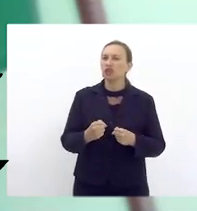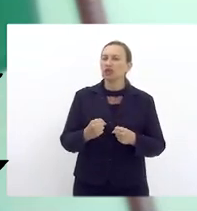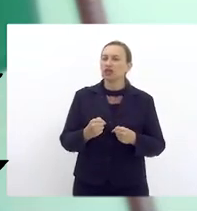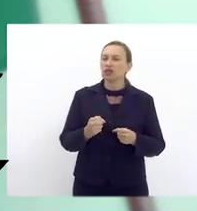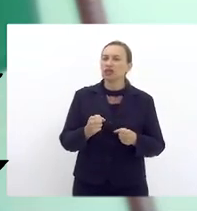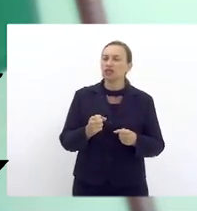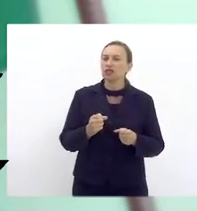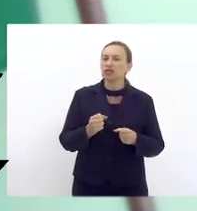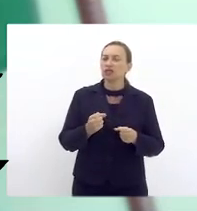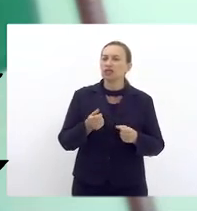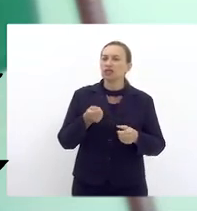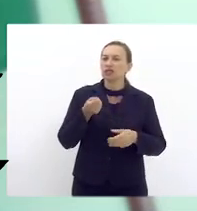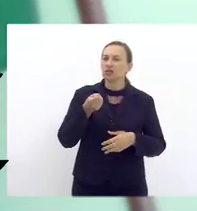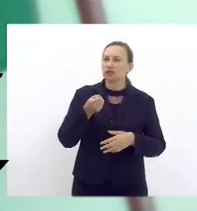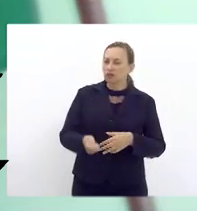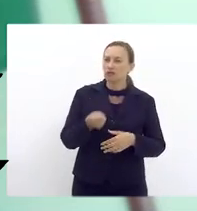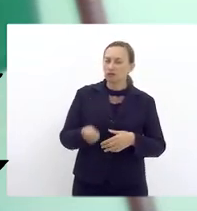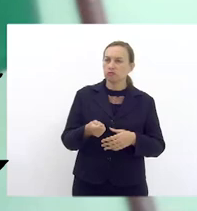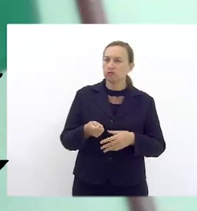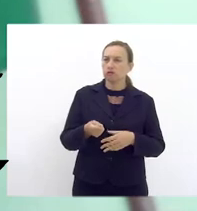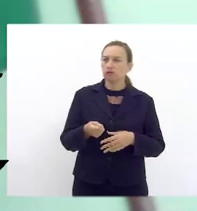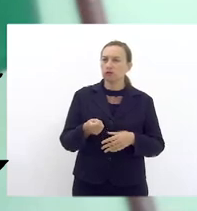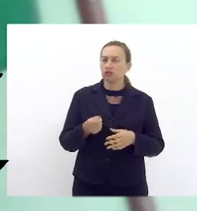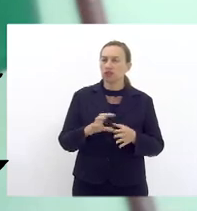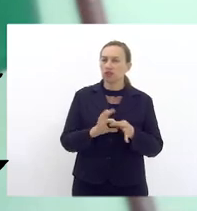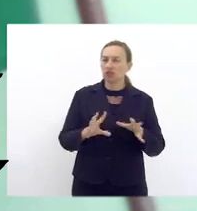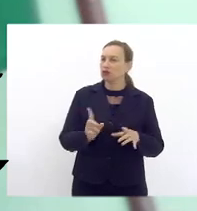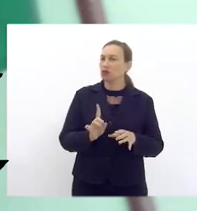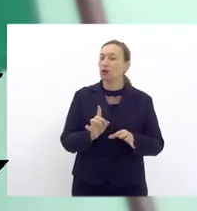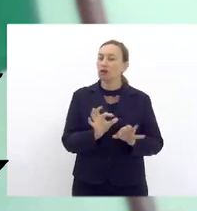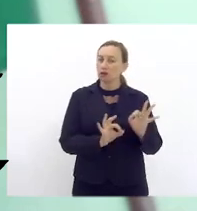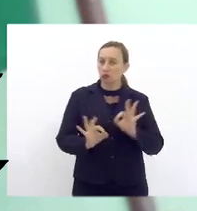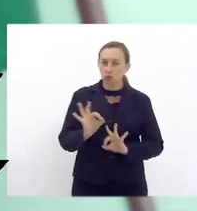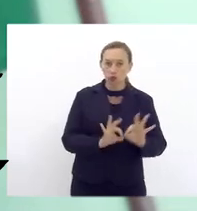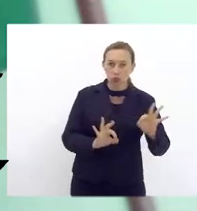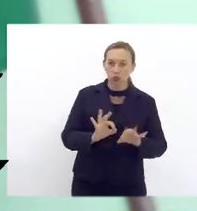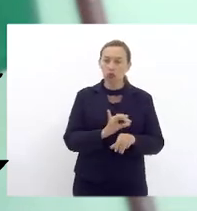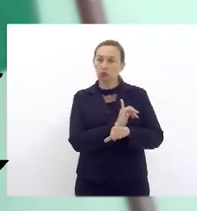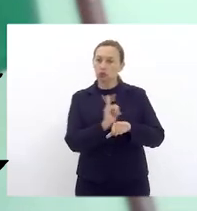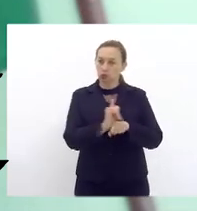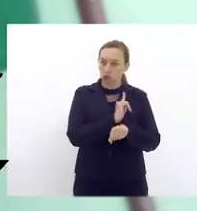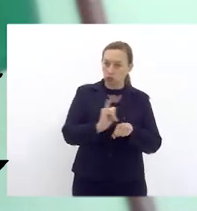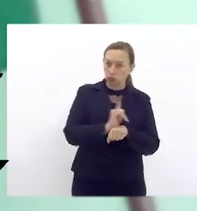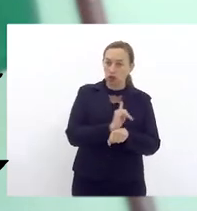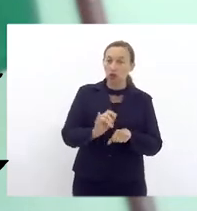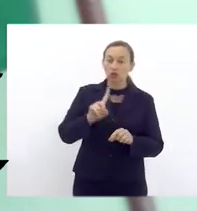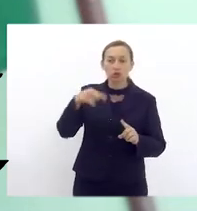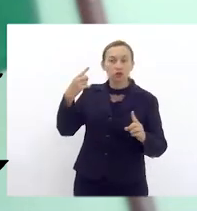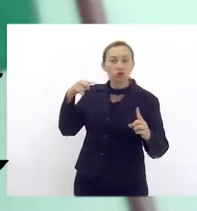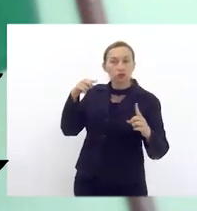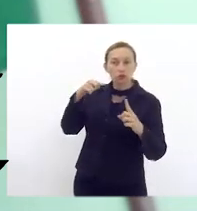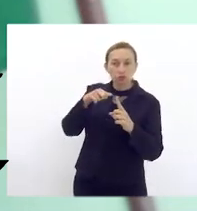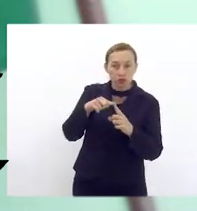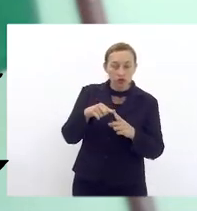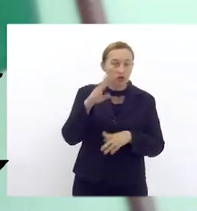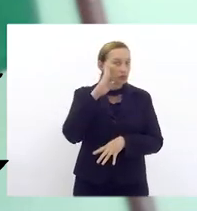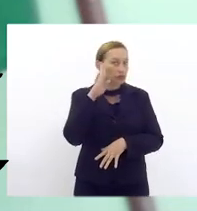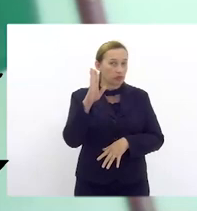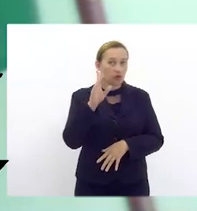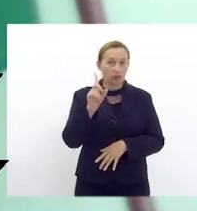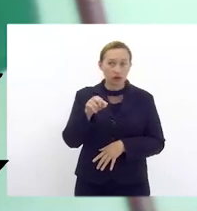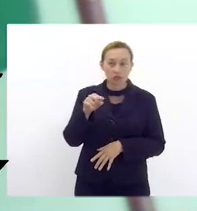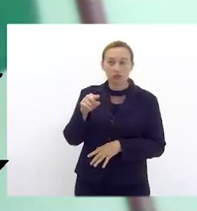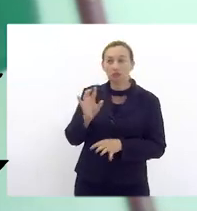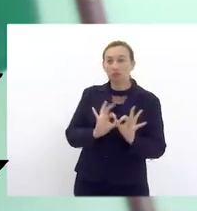e fazer uma determinação mas ela tem um poder de organizar de tirar pontos e tirar caminhos então os seus objetivos aqui fundamentais